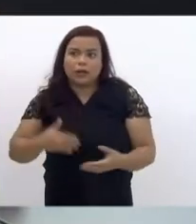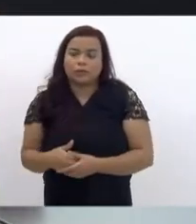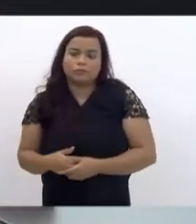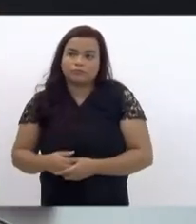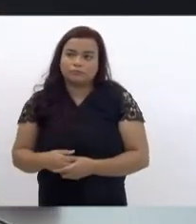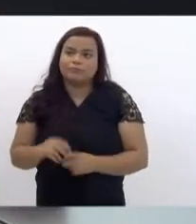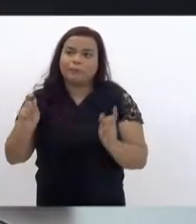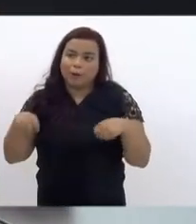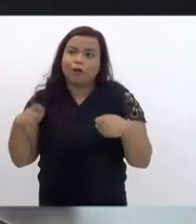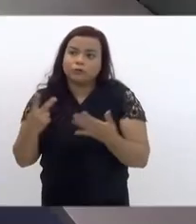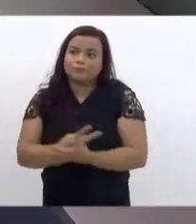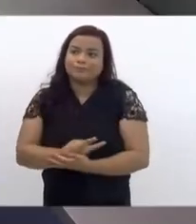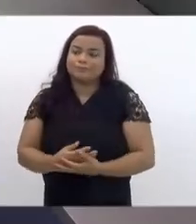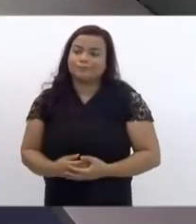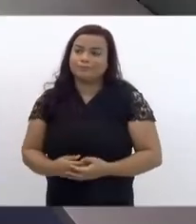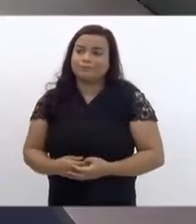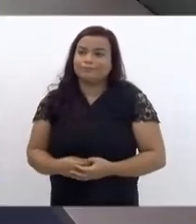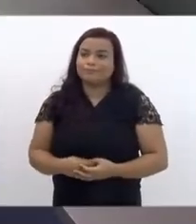Entendi.